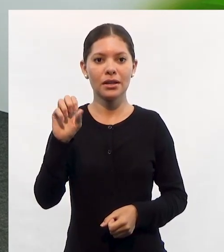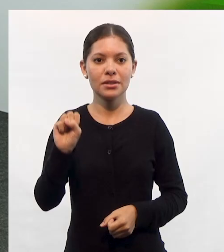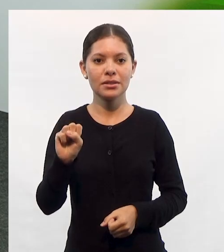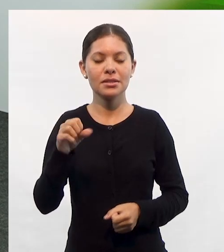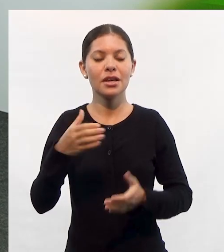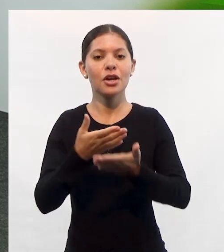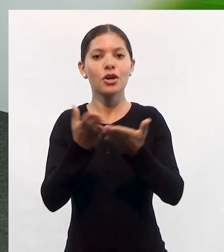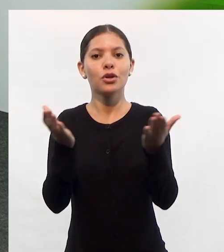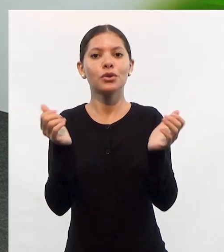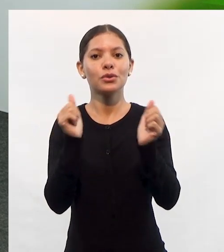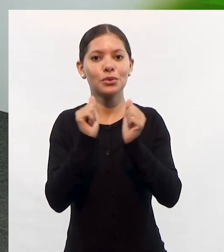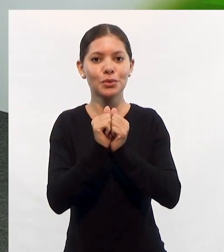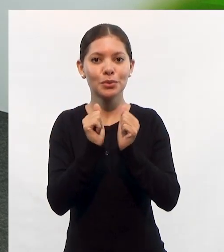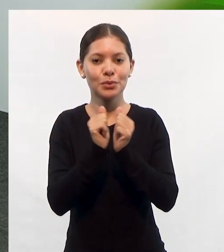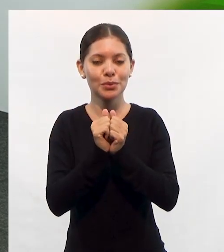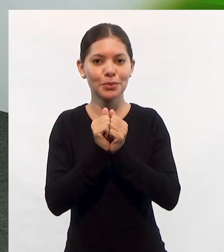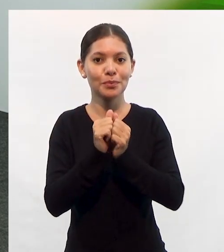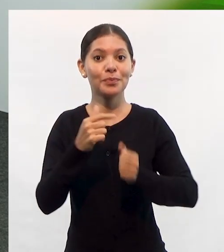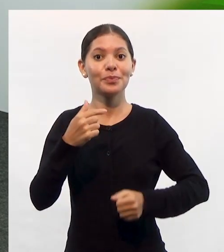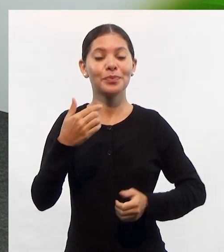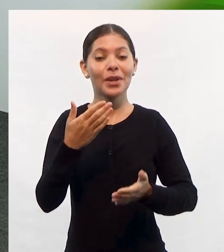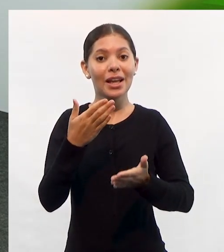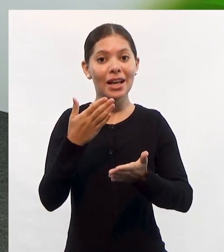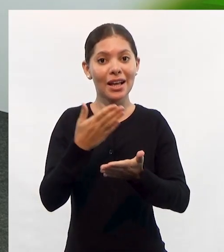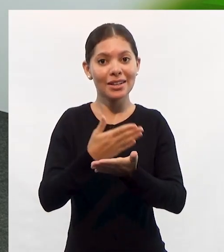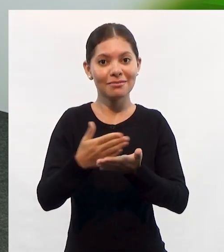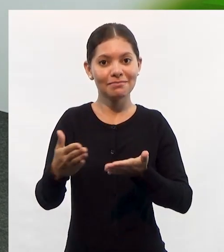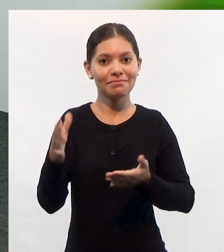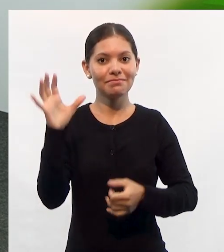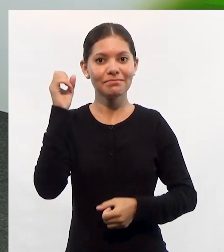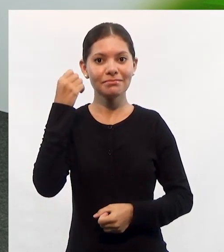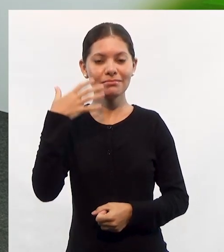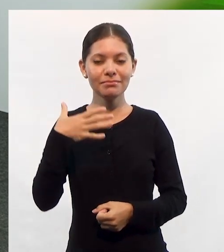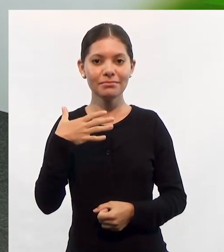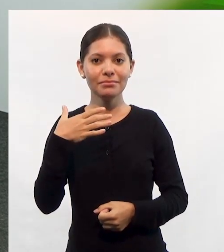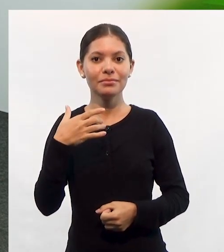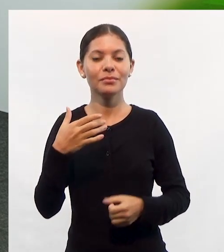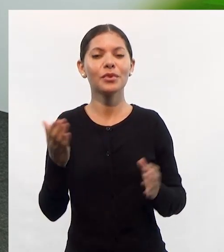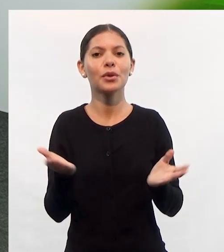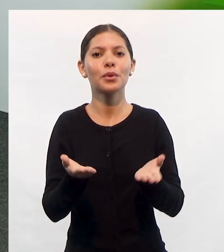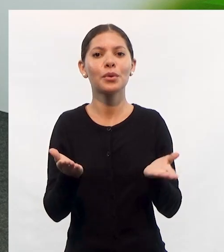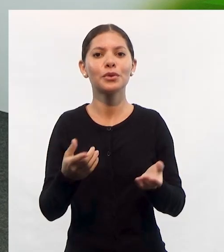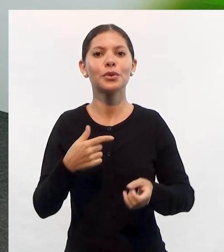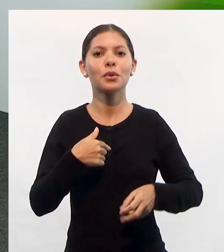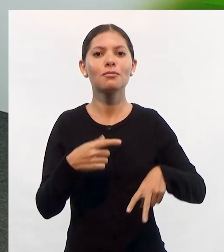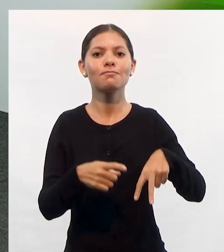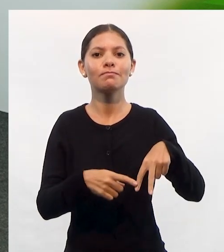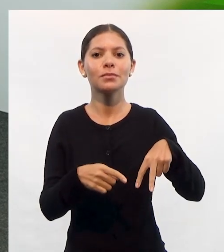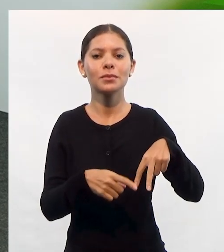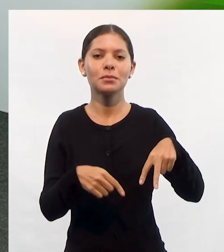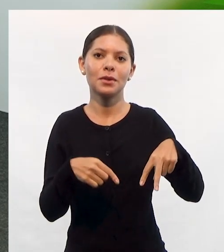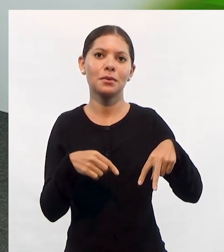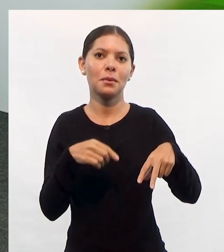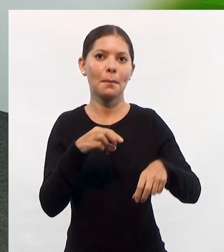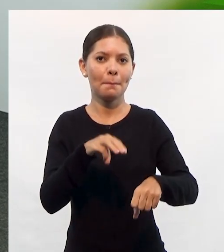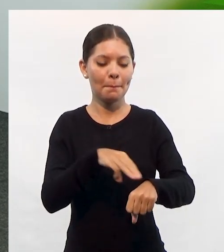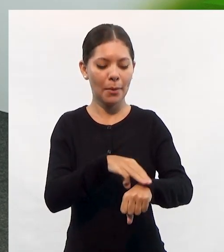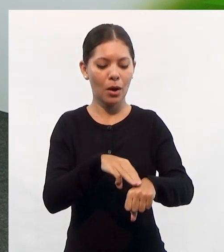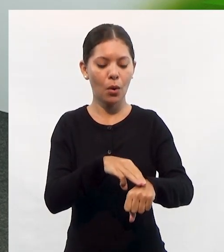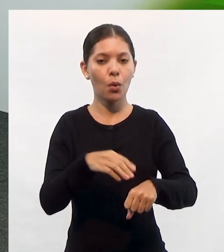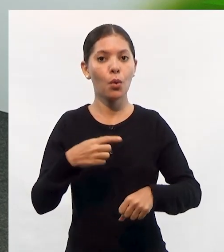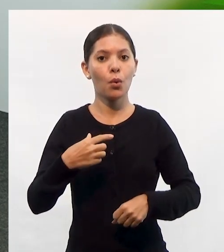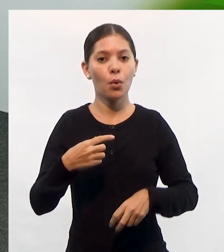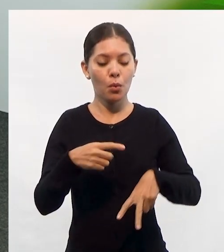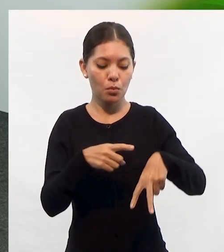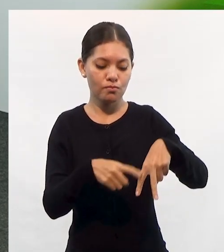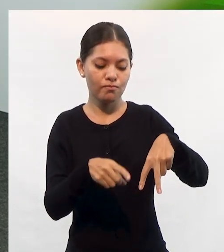essa aula e agora eu vou fazer a minha audiodescrição. Hoje eu estou calçando sapatos marrons,